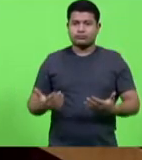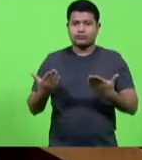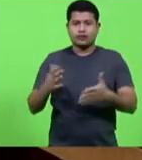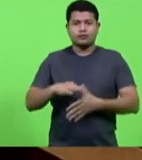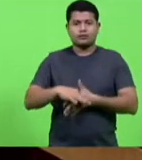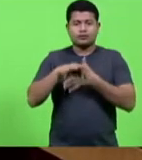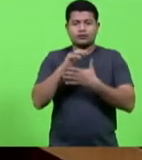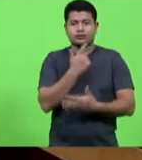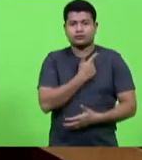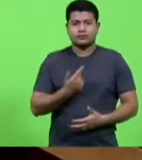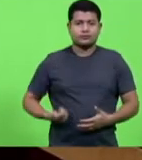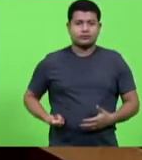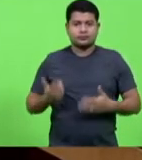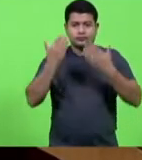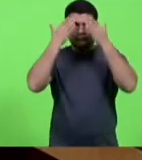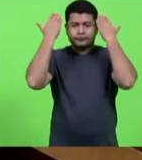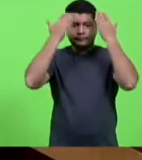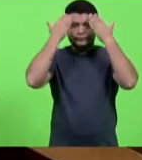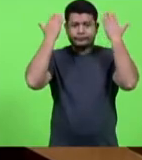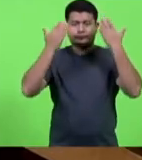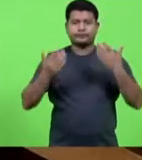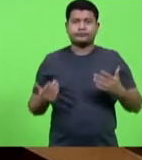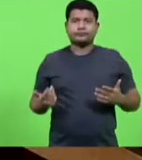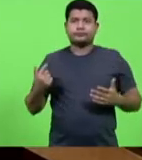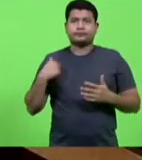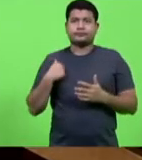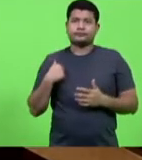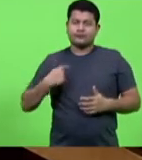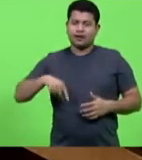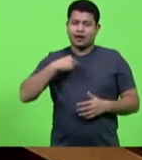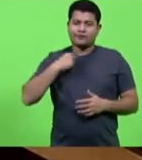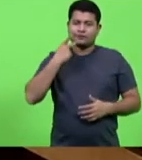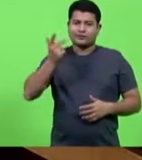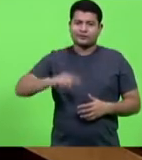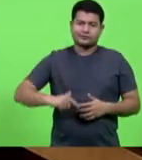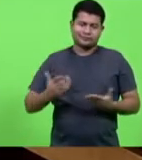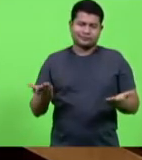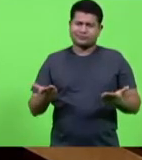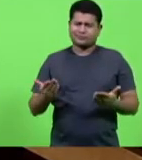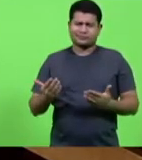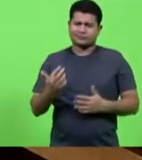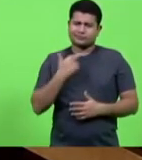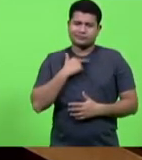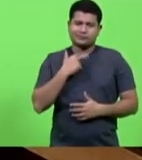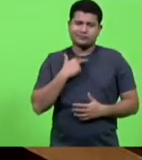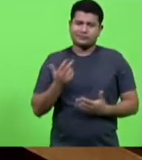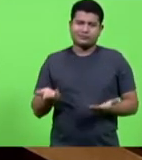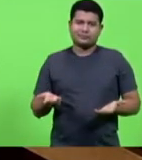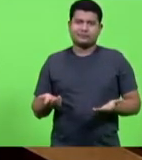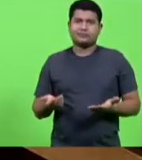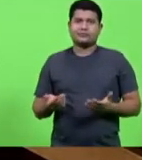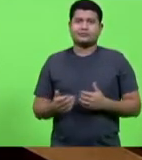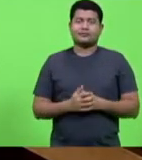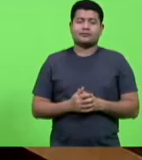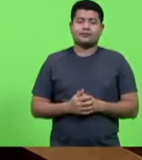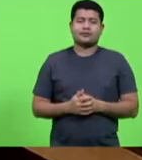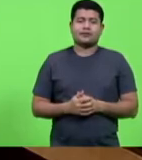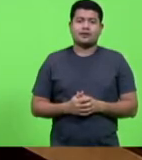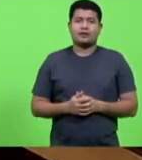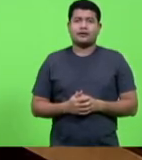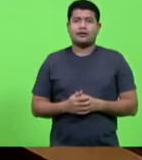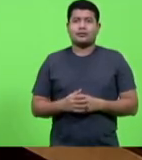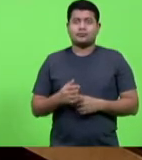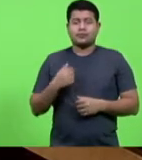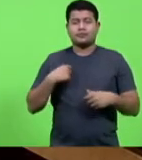governo, deputado José Milton Schaefer, seria redundante se eu repetisse, evidentemente, a justificativa. Mas não posso